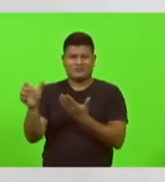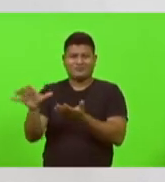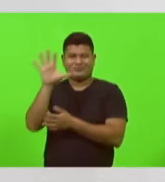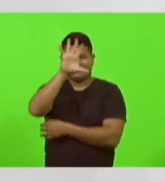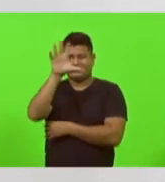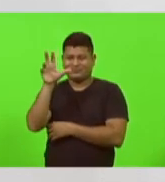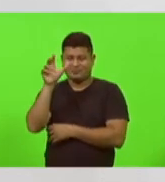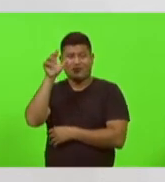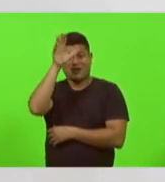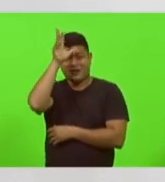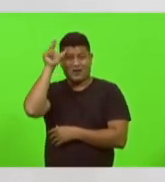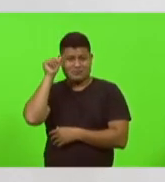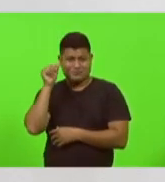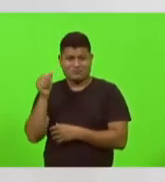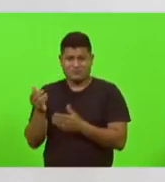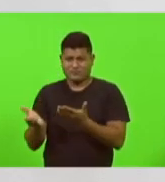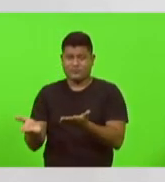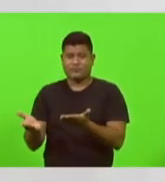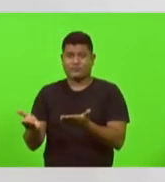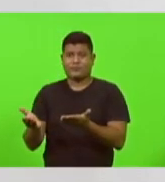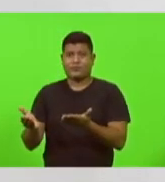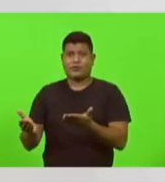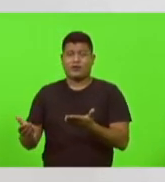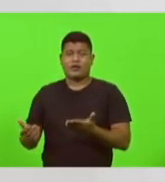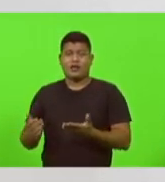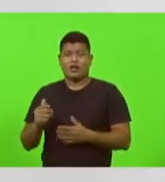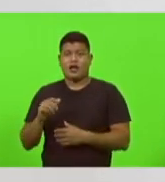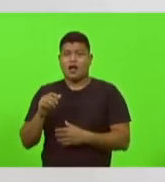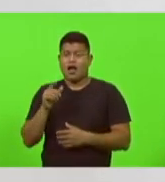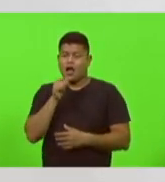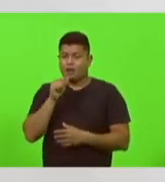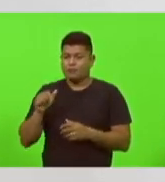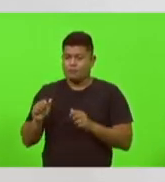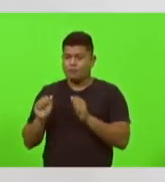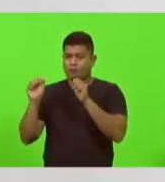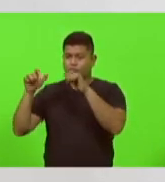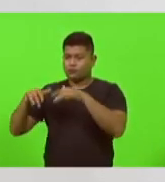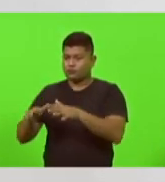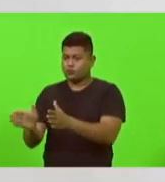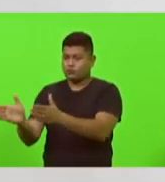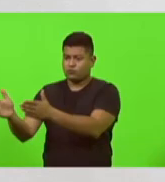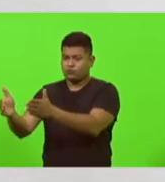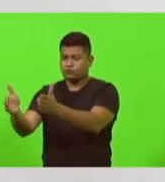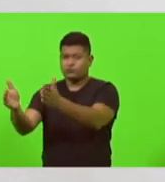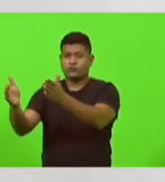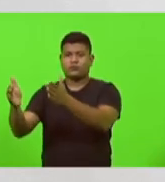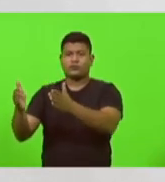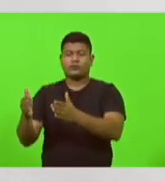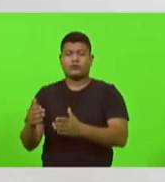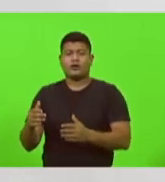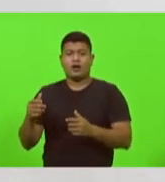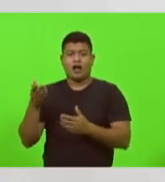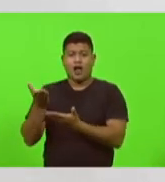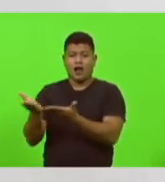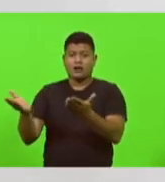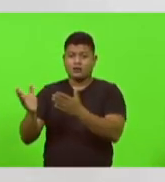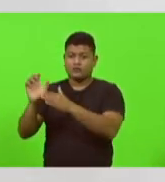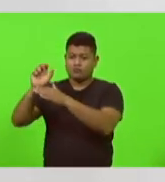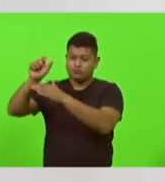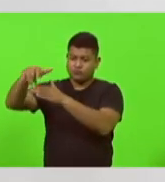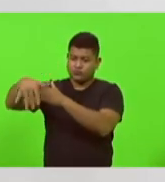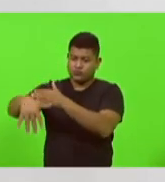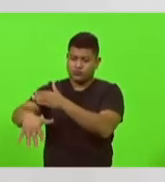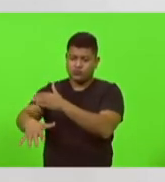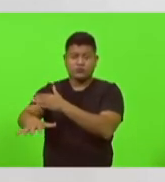surgem, nascem na grande Mata Amazônia, batem na Cordilheira dos Andes, e nós somos privilegiados aqui